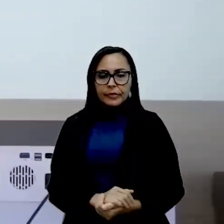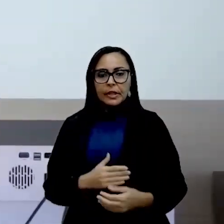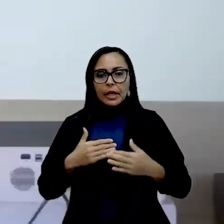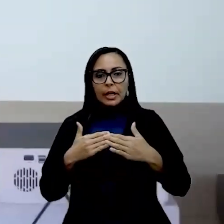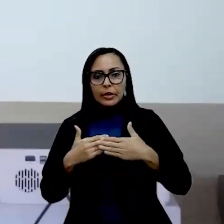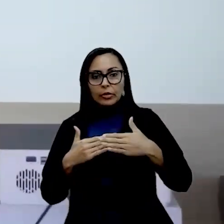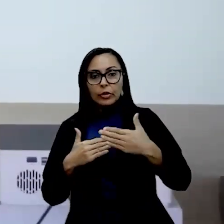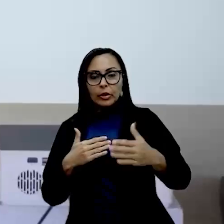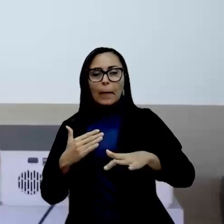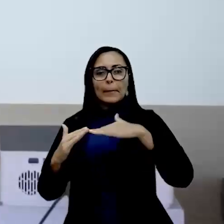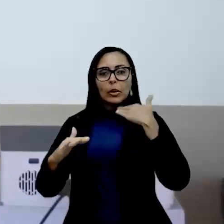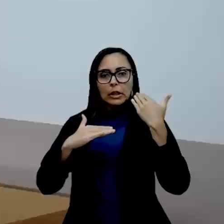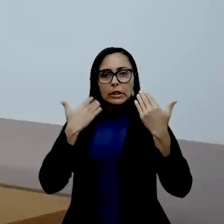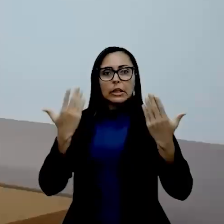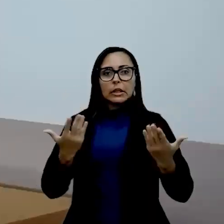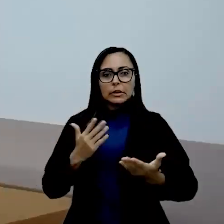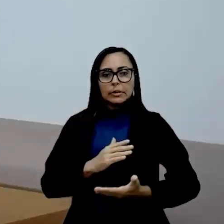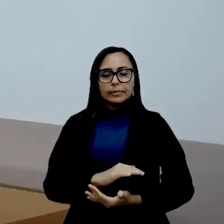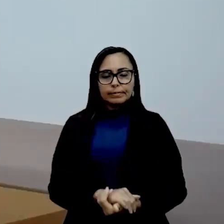mortalidade alta.